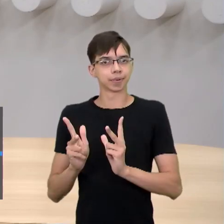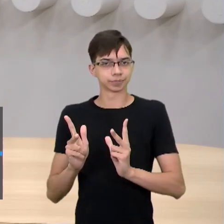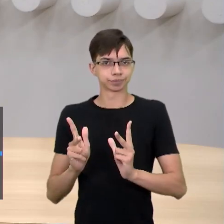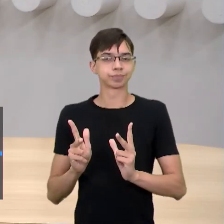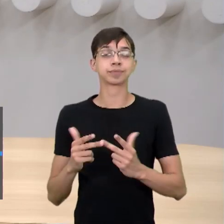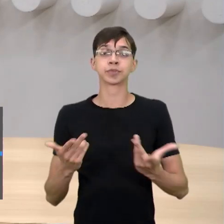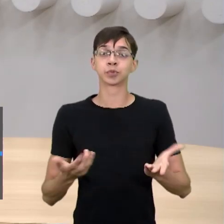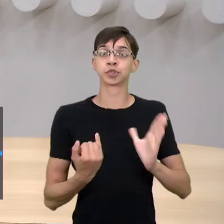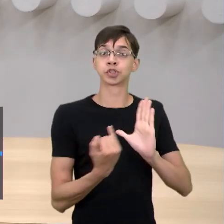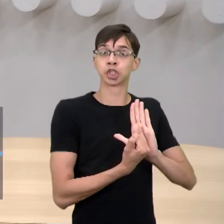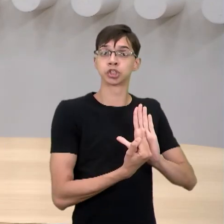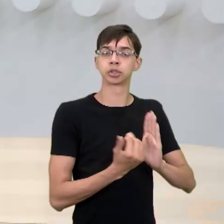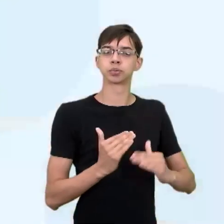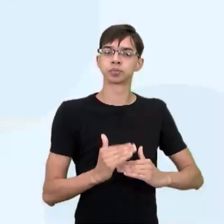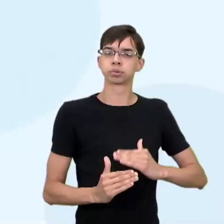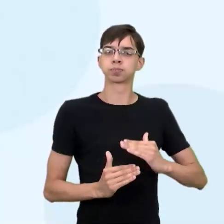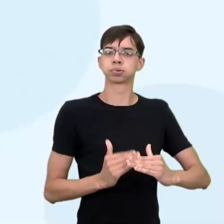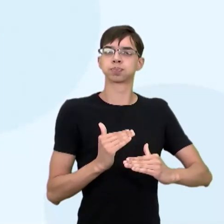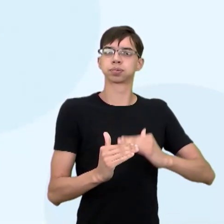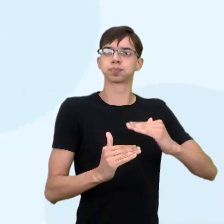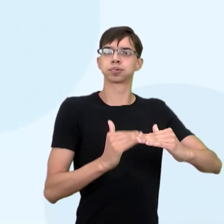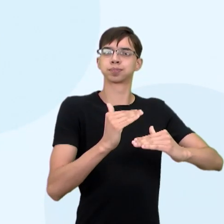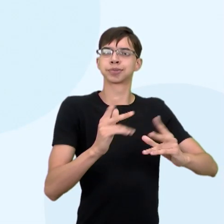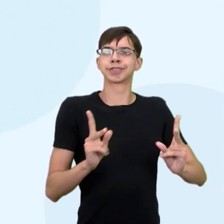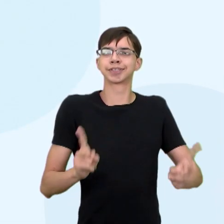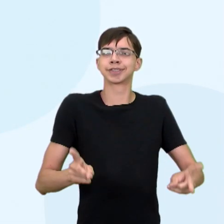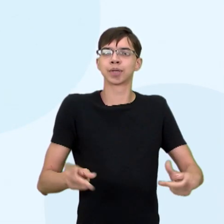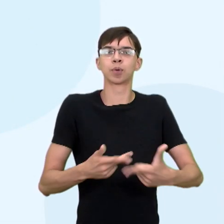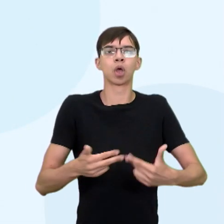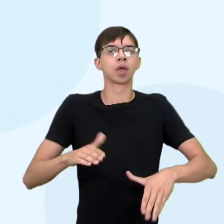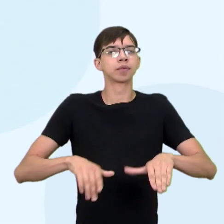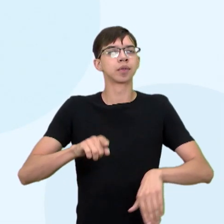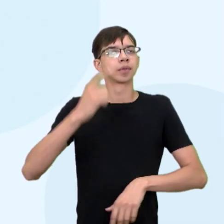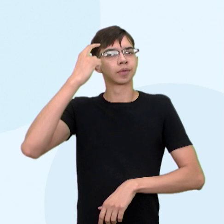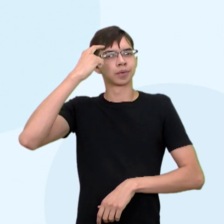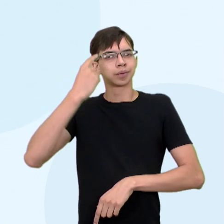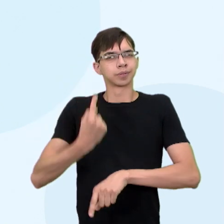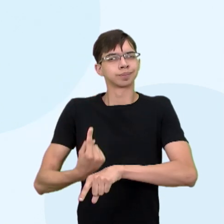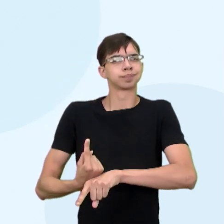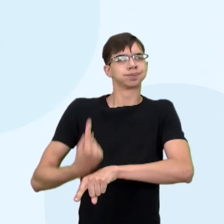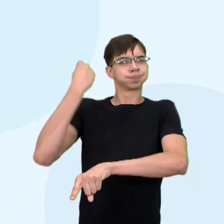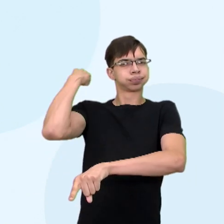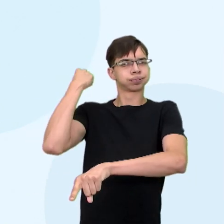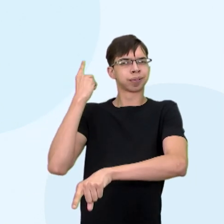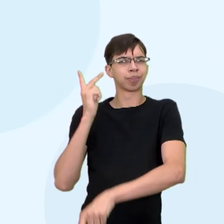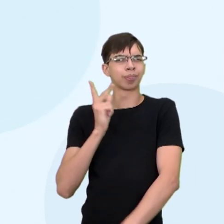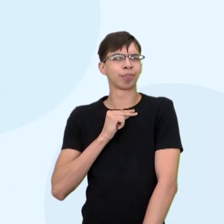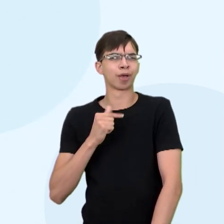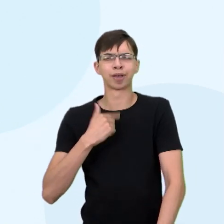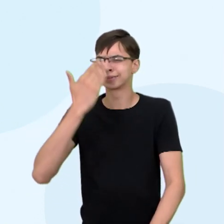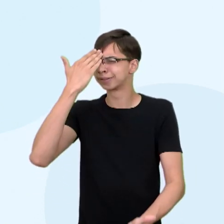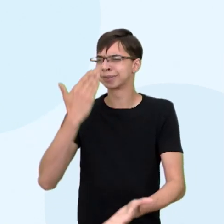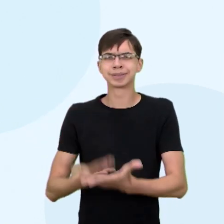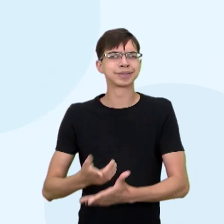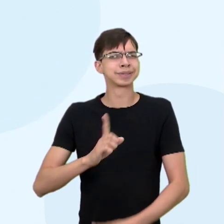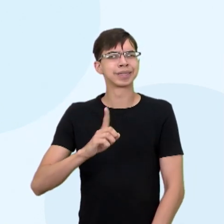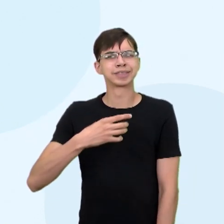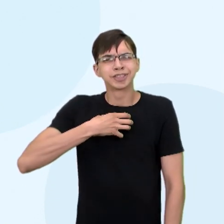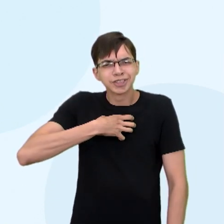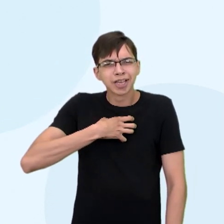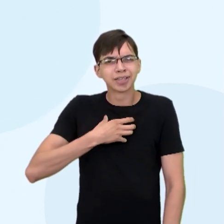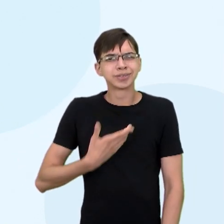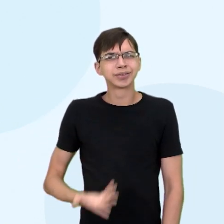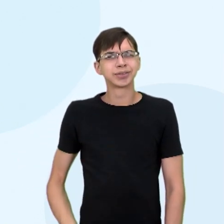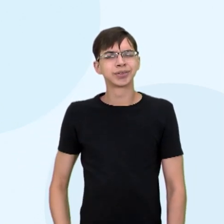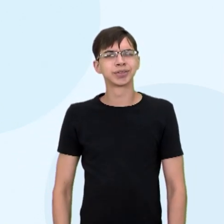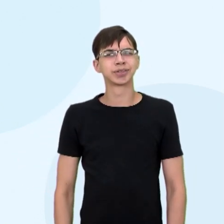Ela sempre vai construir, desconstruir. Vai ter coisa que você vai olhar pra trás e falar, cara, eu não acredito que eu era assim. Mas você foi,